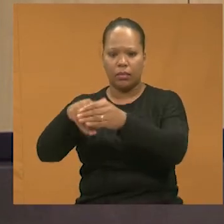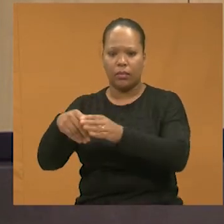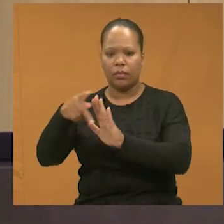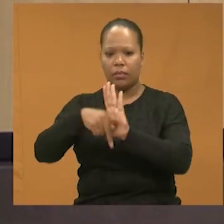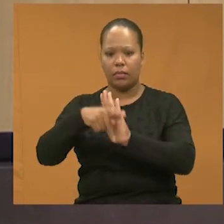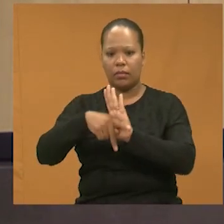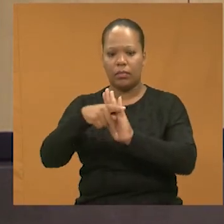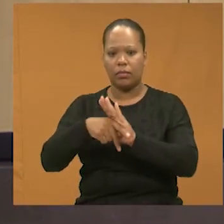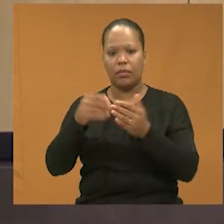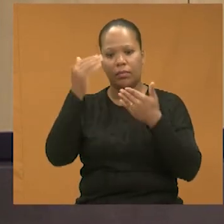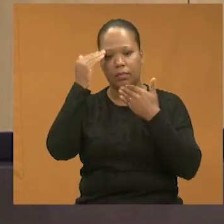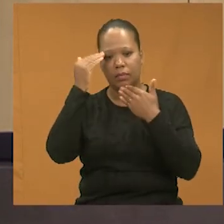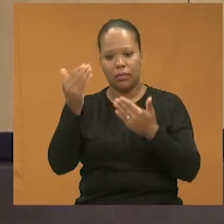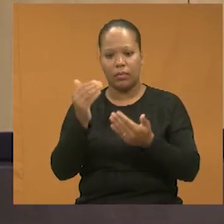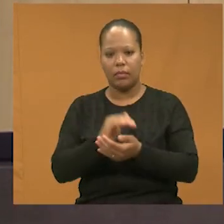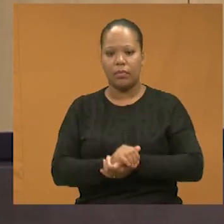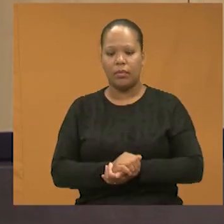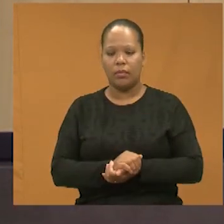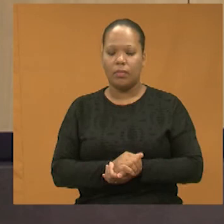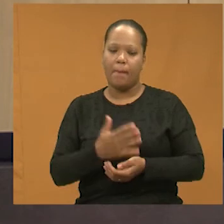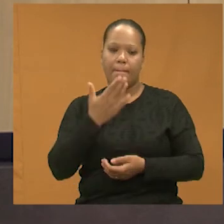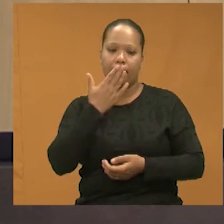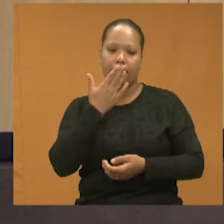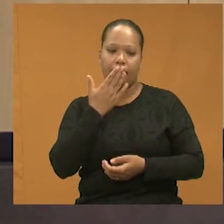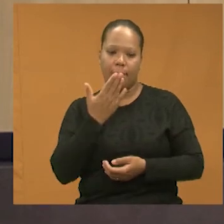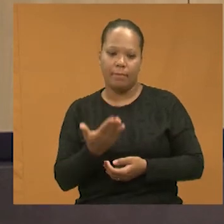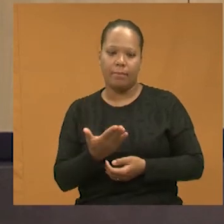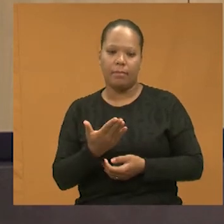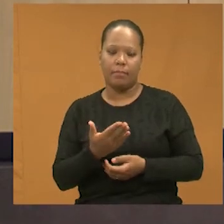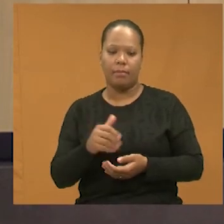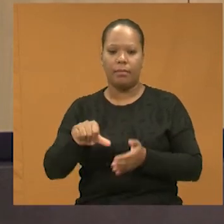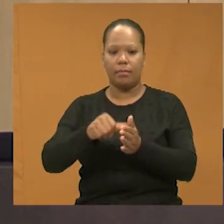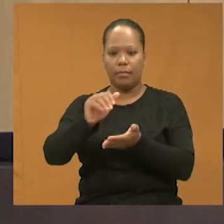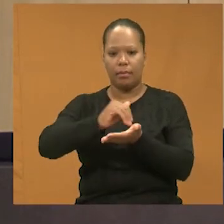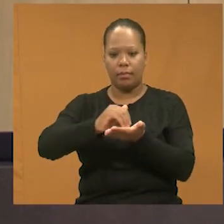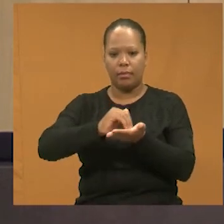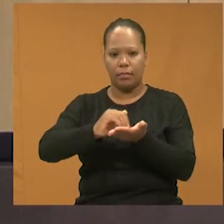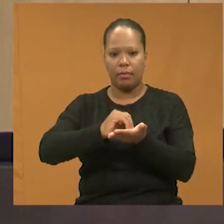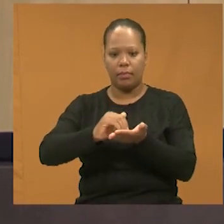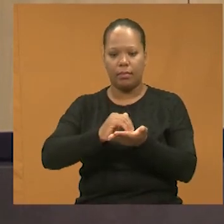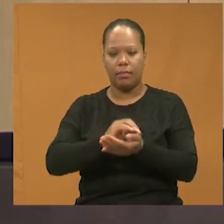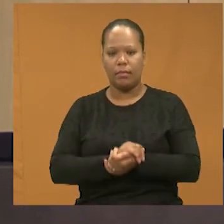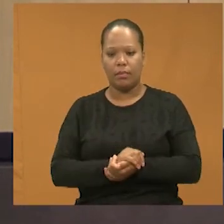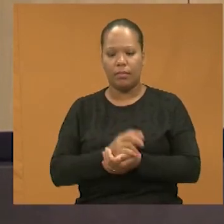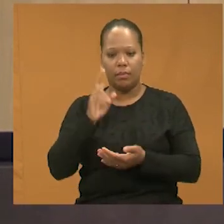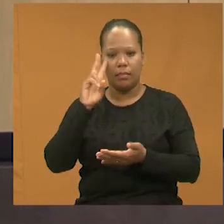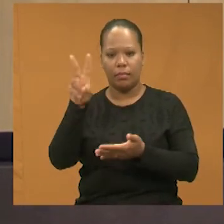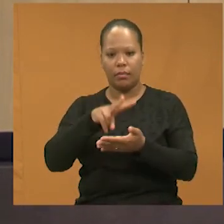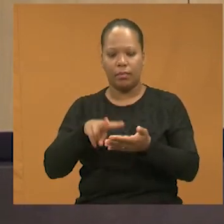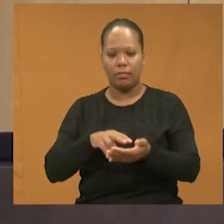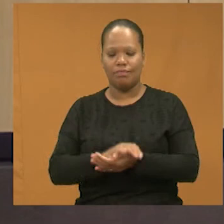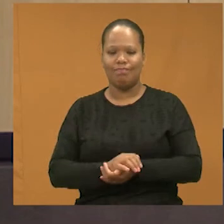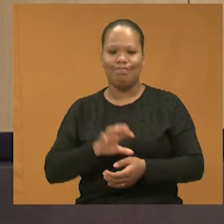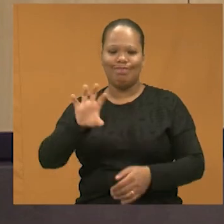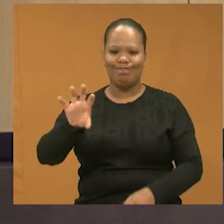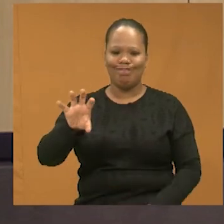ok? Obrigado. Peço então ao primeiro secretário que faça a leitura dos votos de